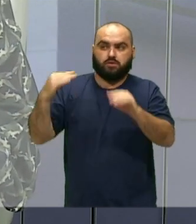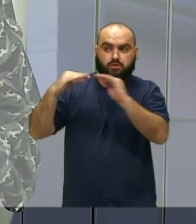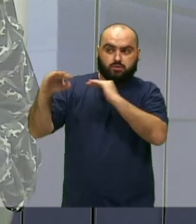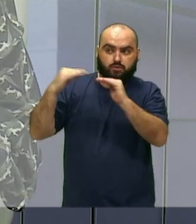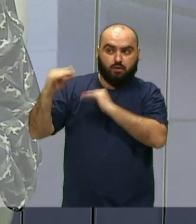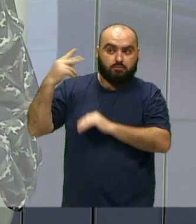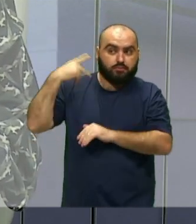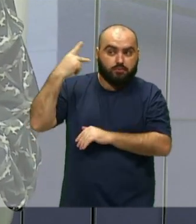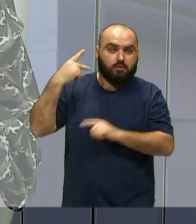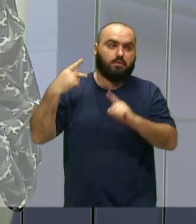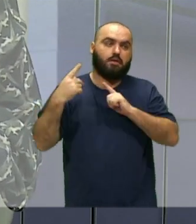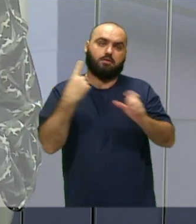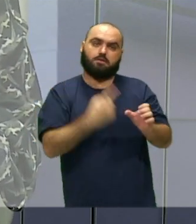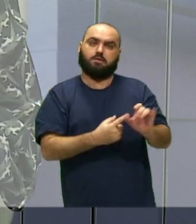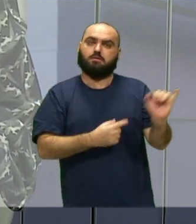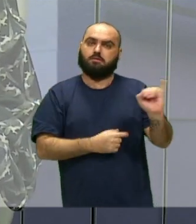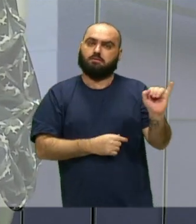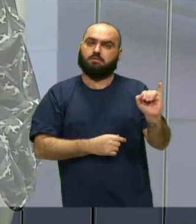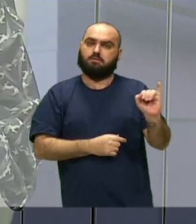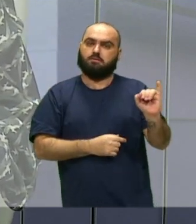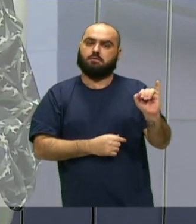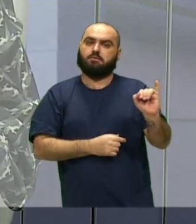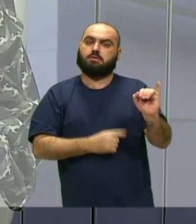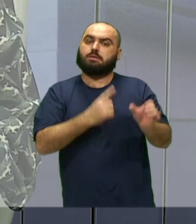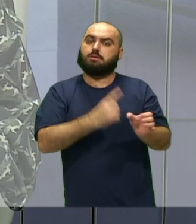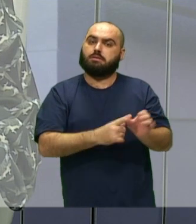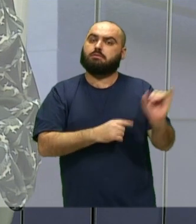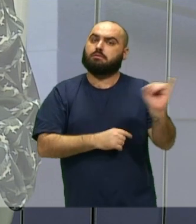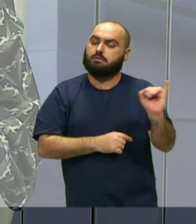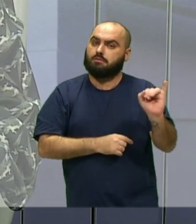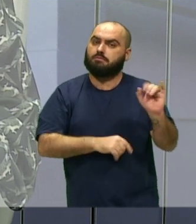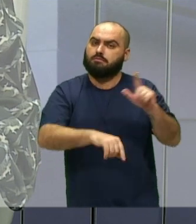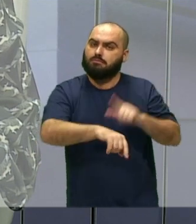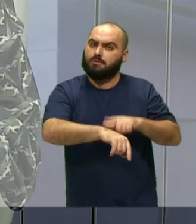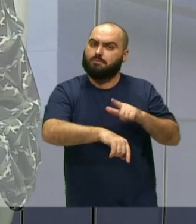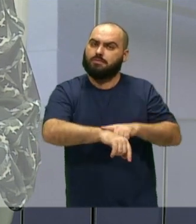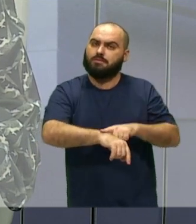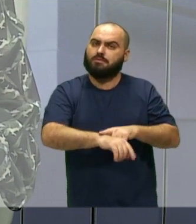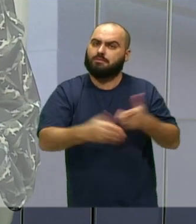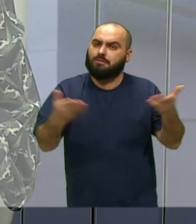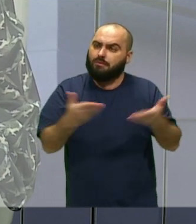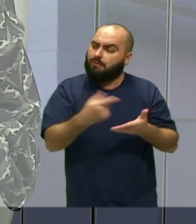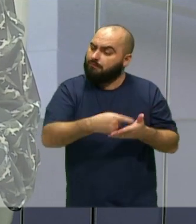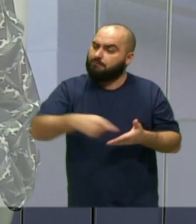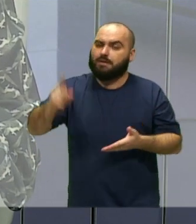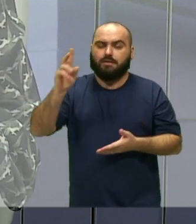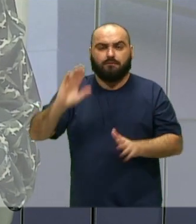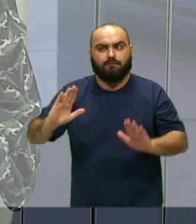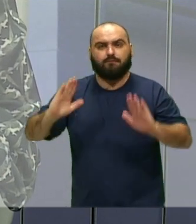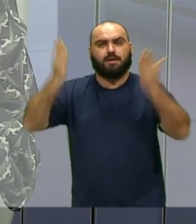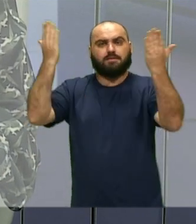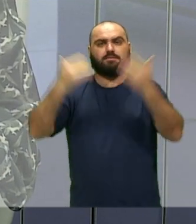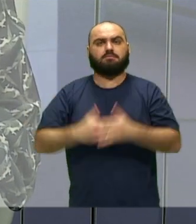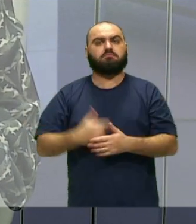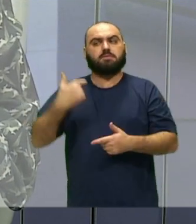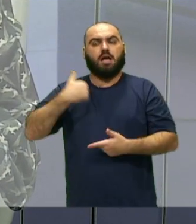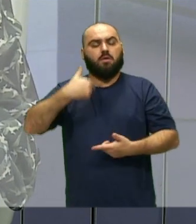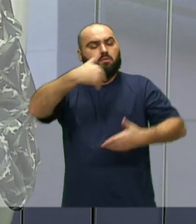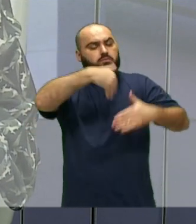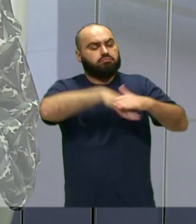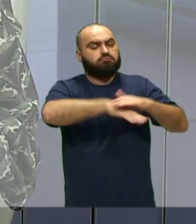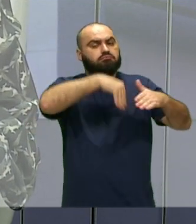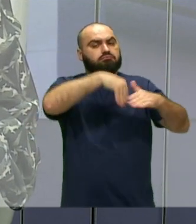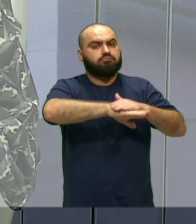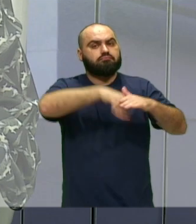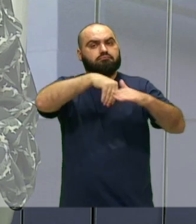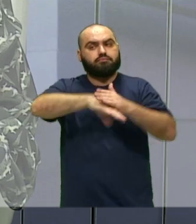existe a nossa cidade. O bem da nossa Itajaí, o momento é um momento de estar prestigiando. Enquanto isso, eu estou guardando o restante